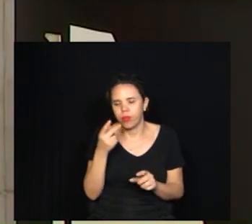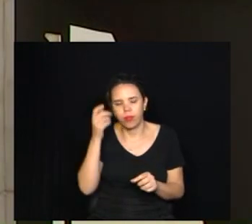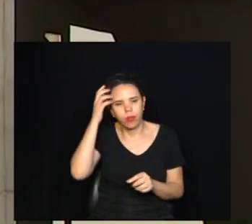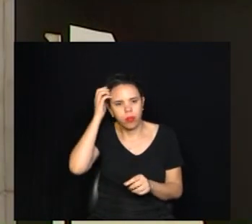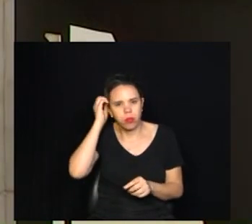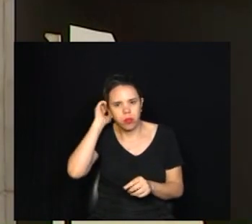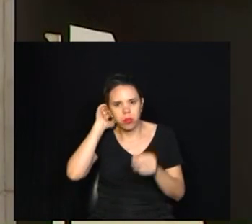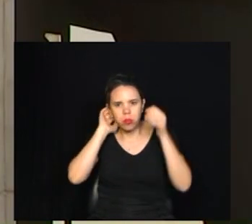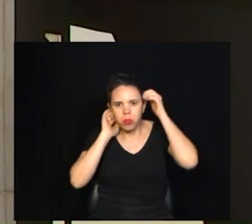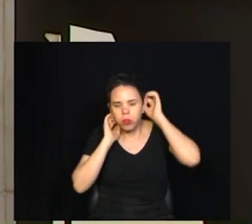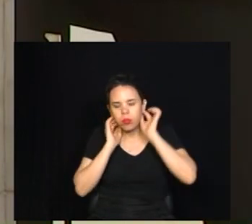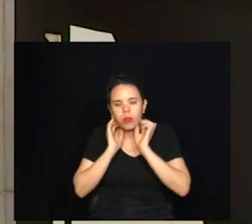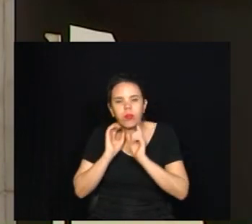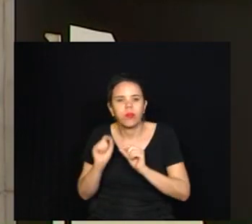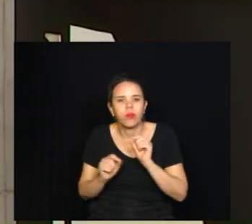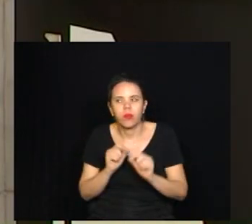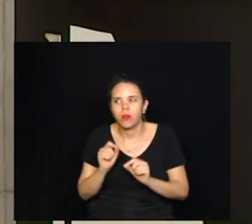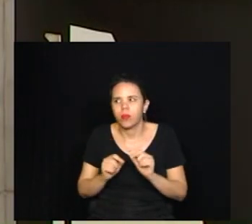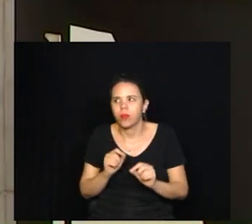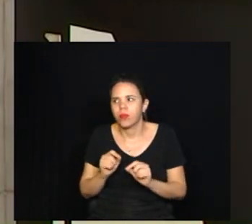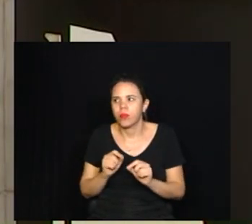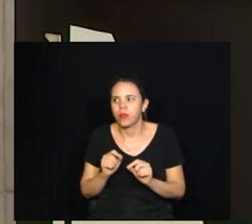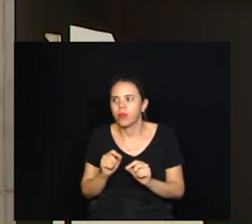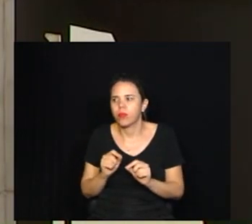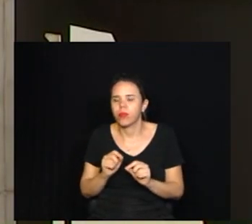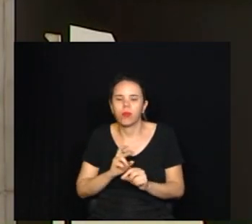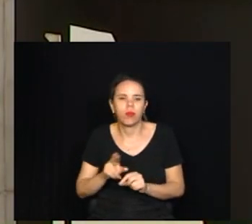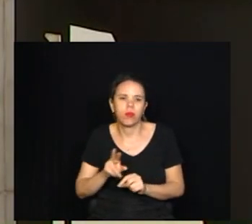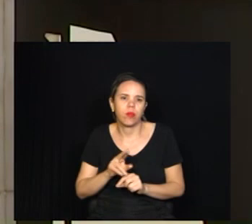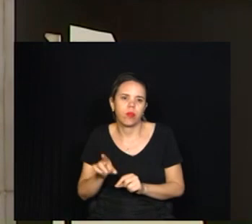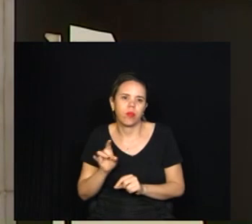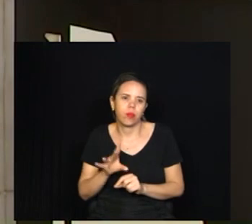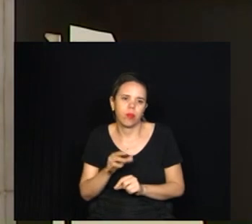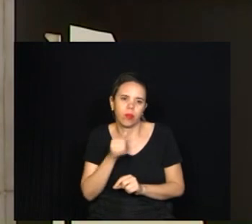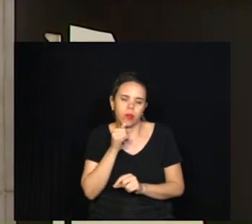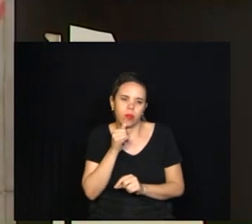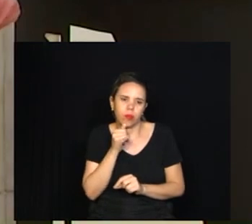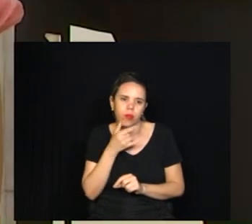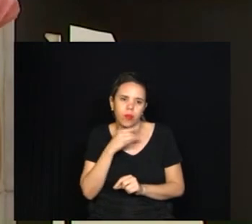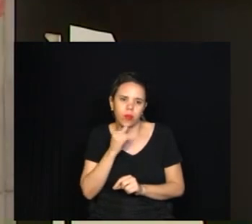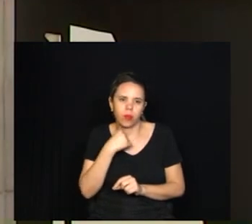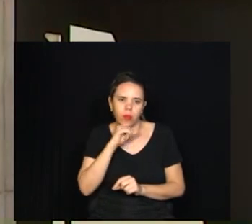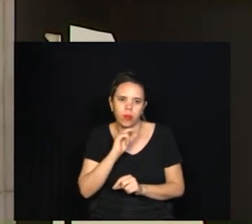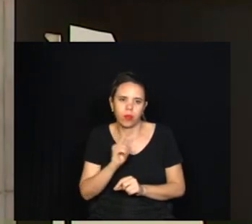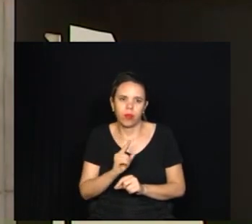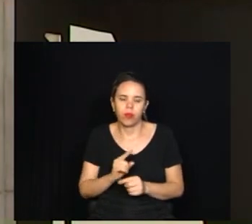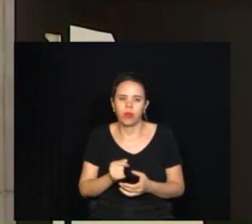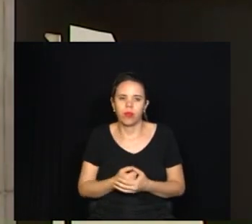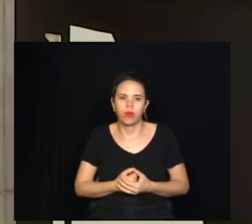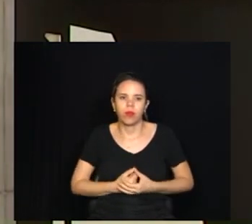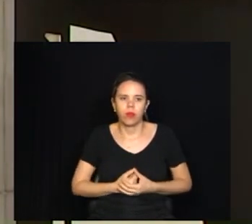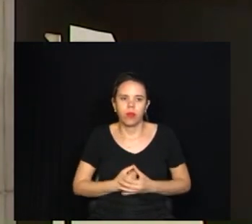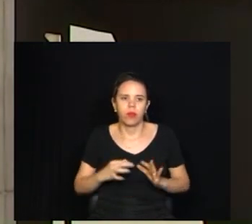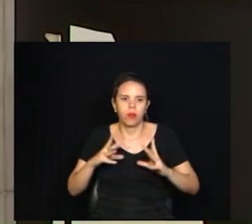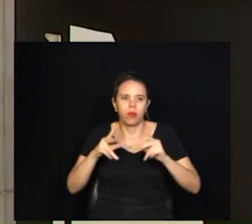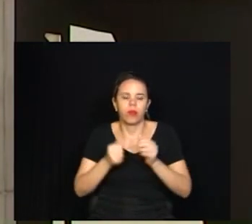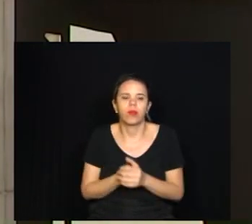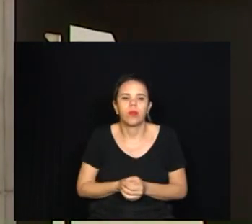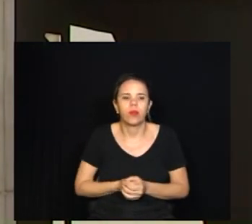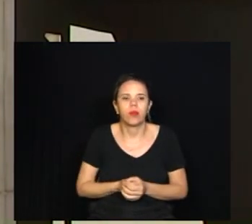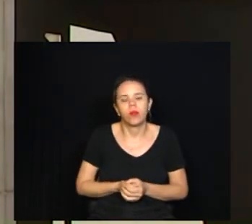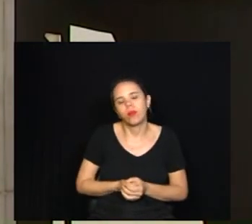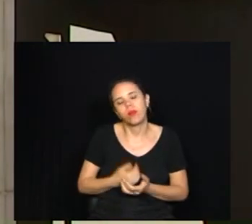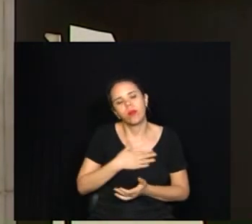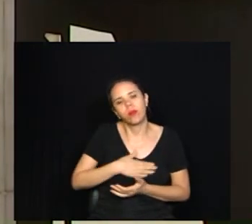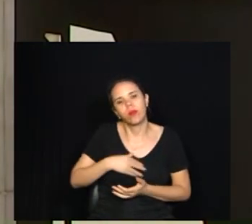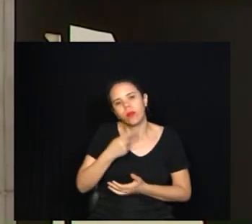disse, que essa questão não é apenas uma questão do pai e da mãe, é uma questão de todo mundo. Eu